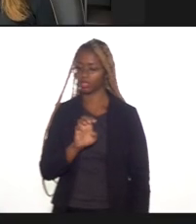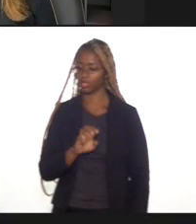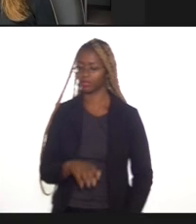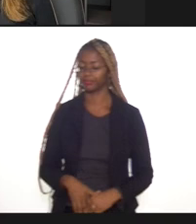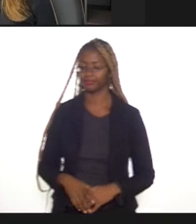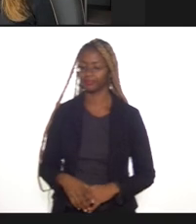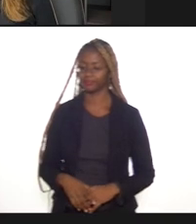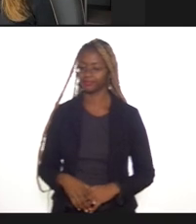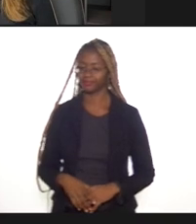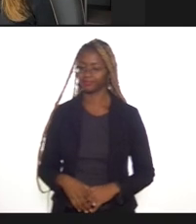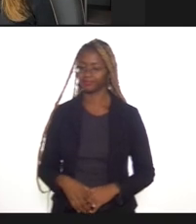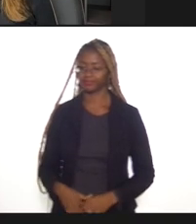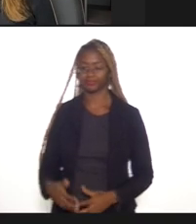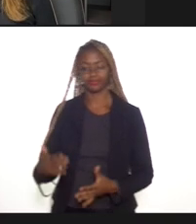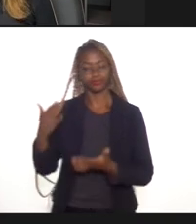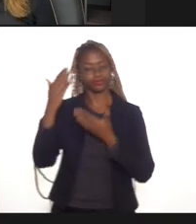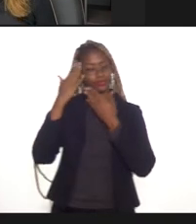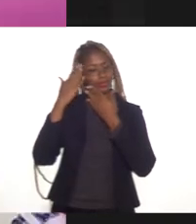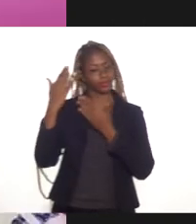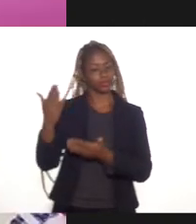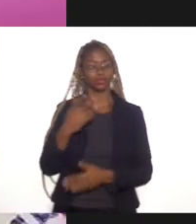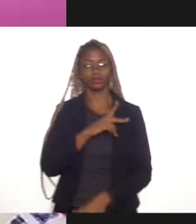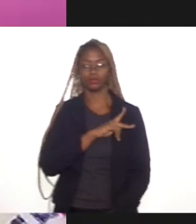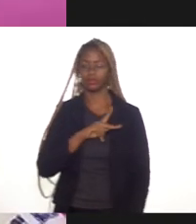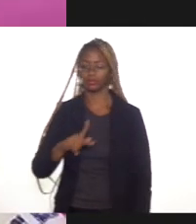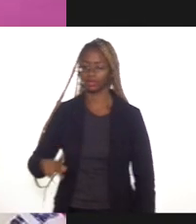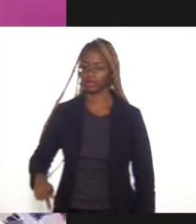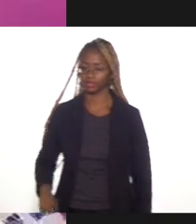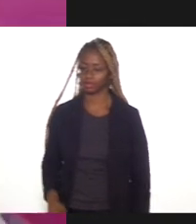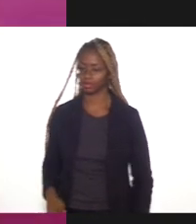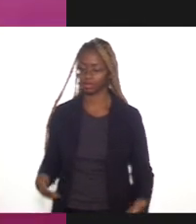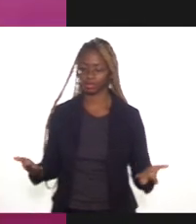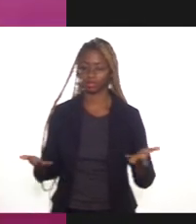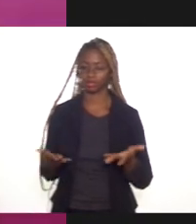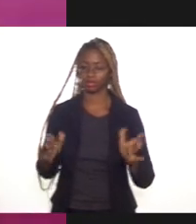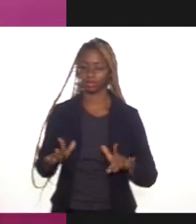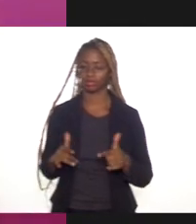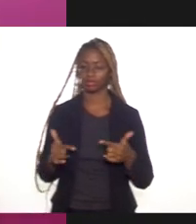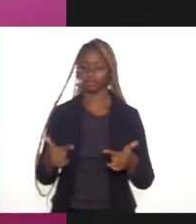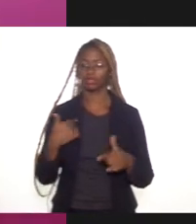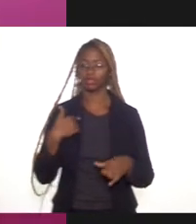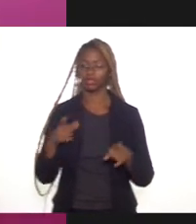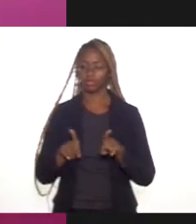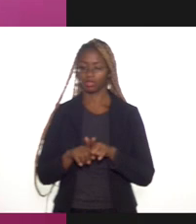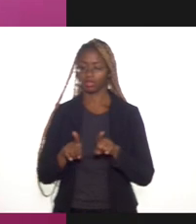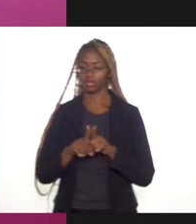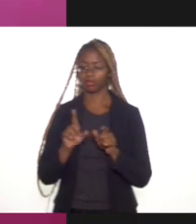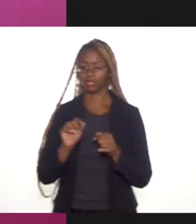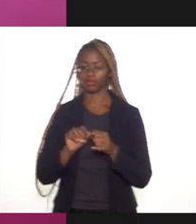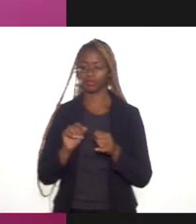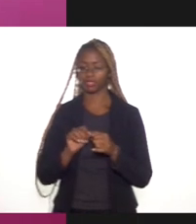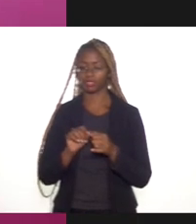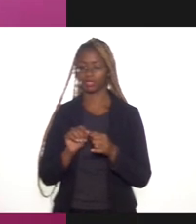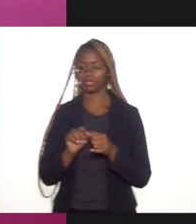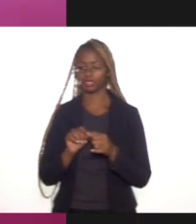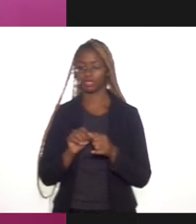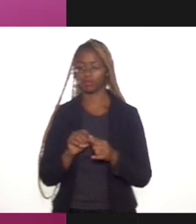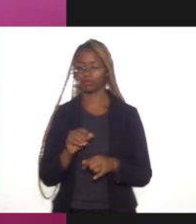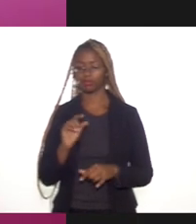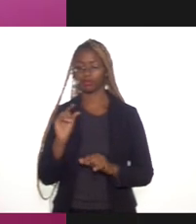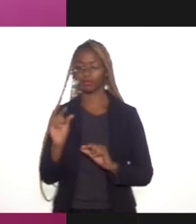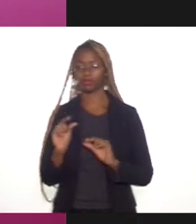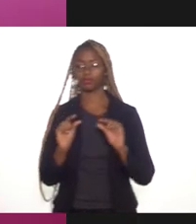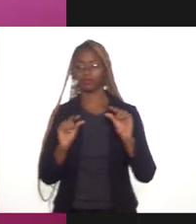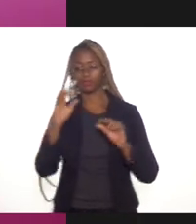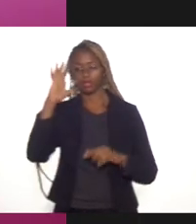Obrigado, presidenta, em exercício. Eu também vou fazer poucas